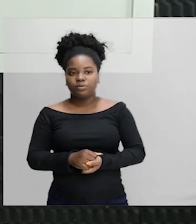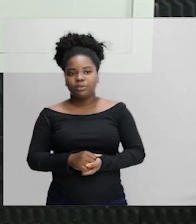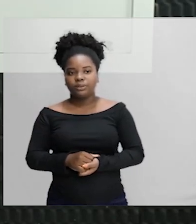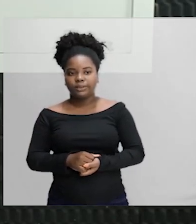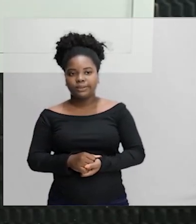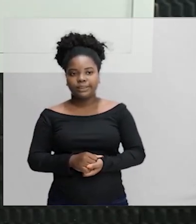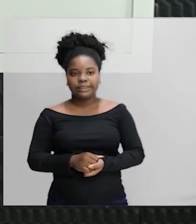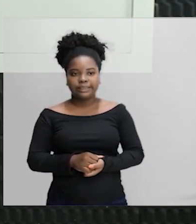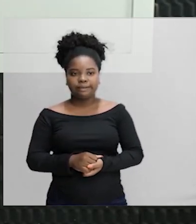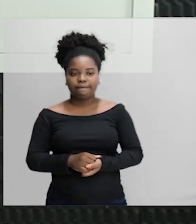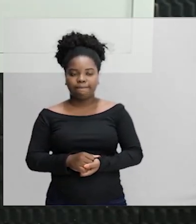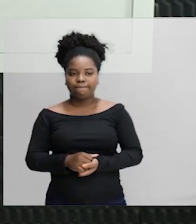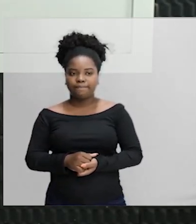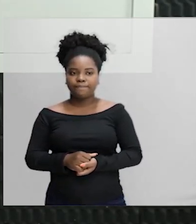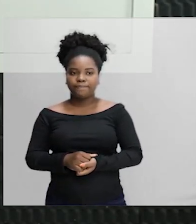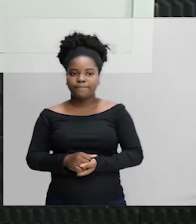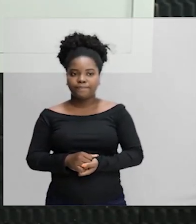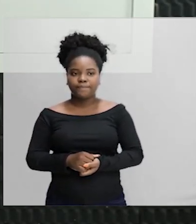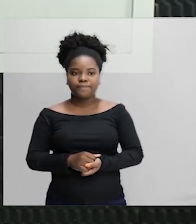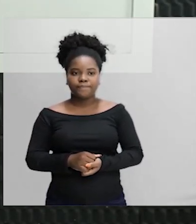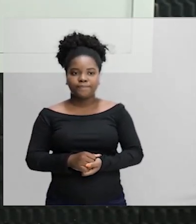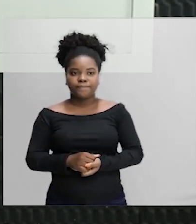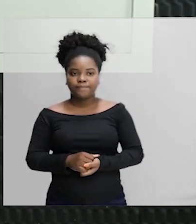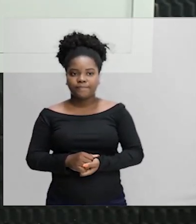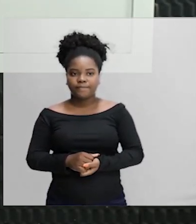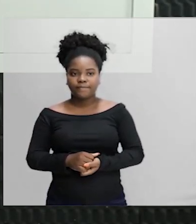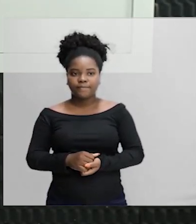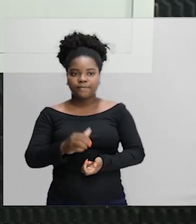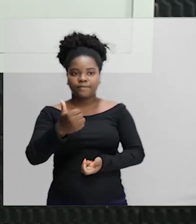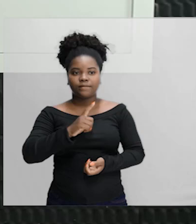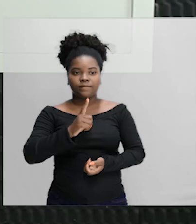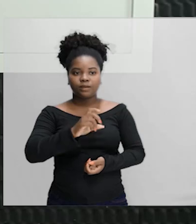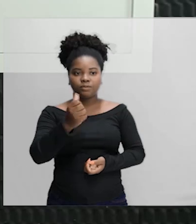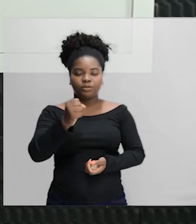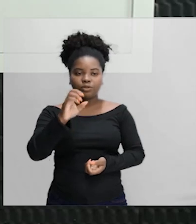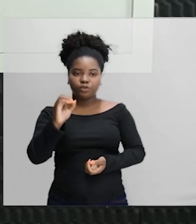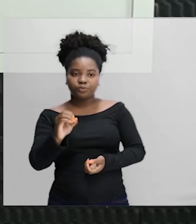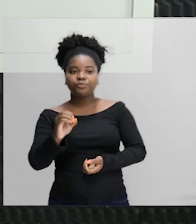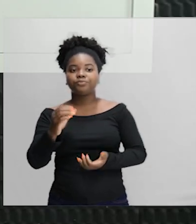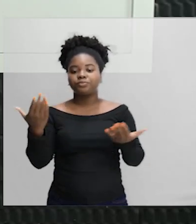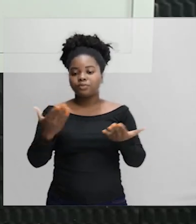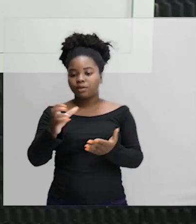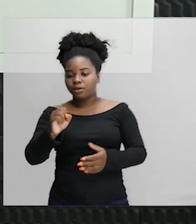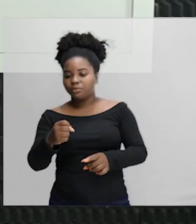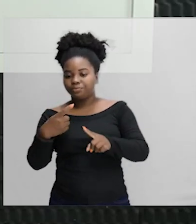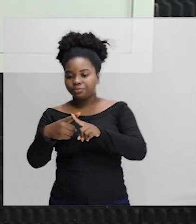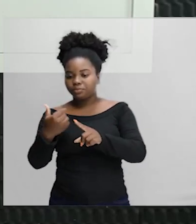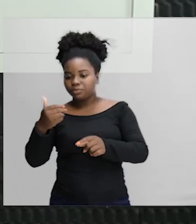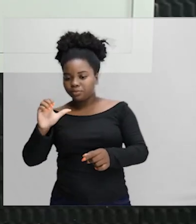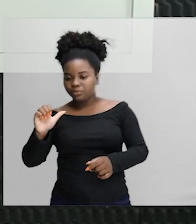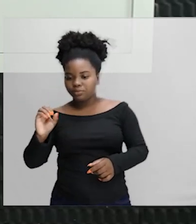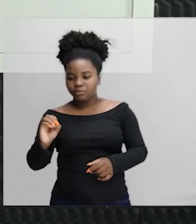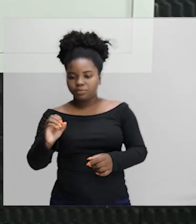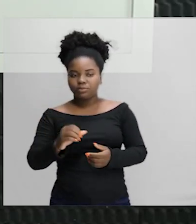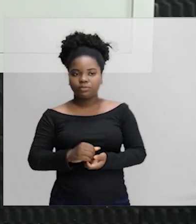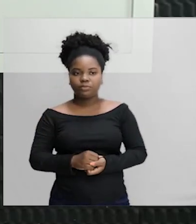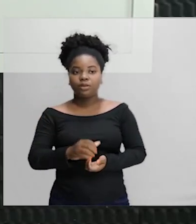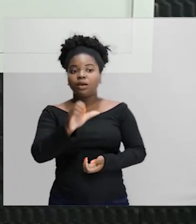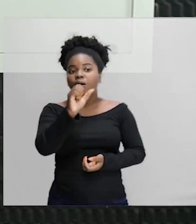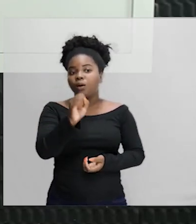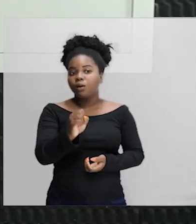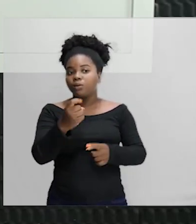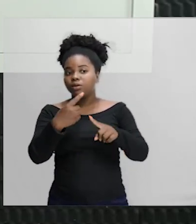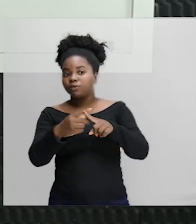10. Ok? Então nós temos aqui, ó, 80, que é 8 vezes 10. 8